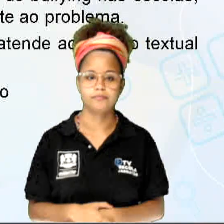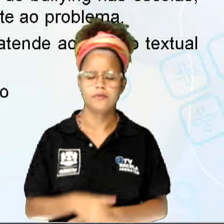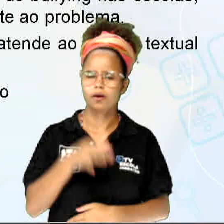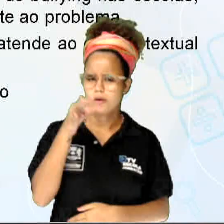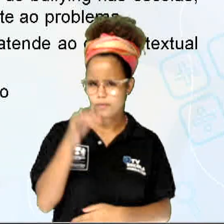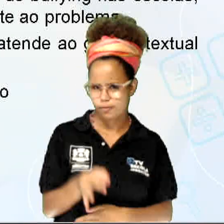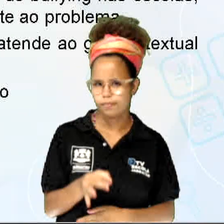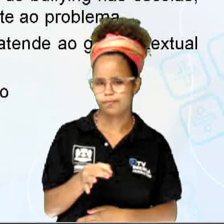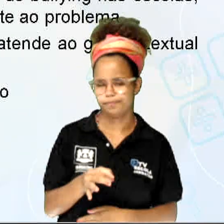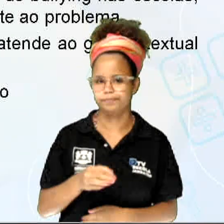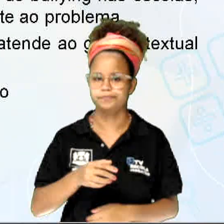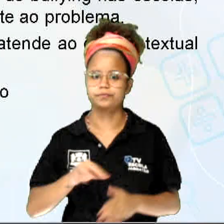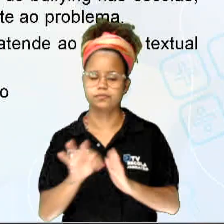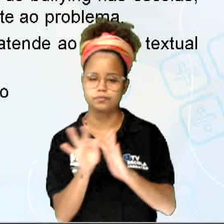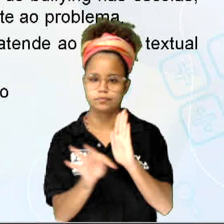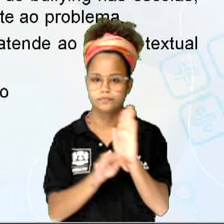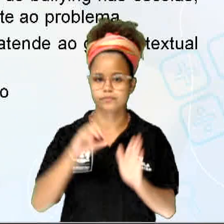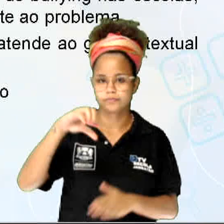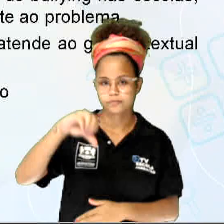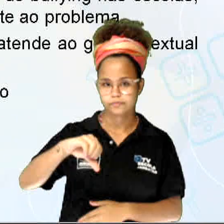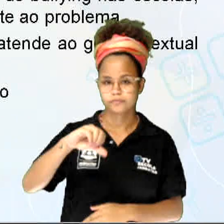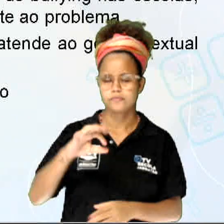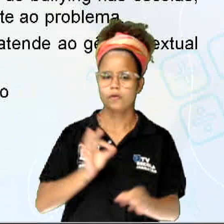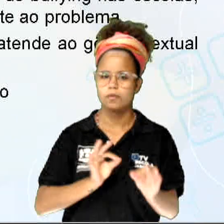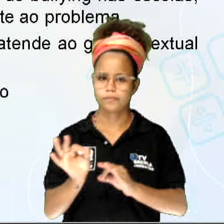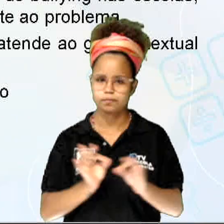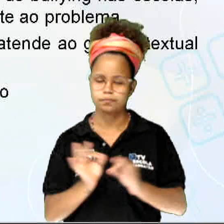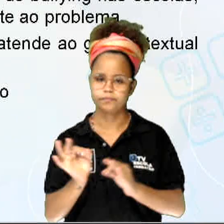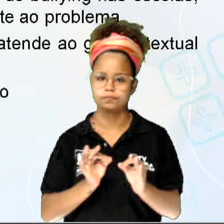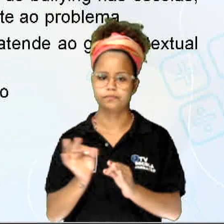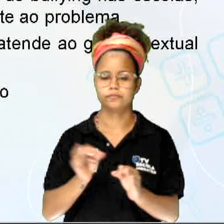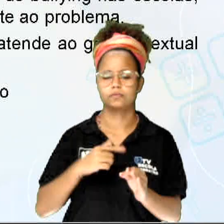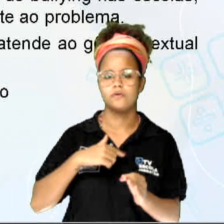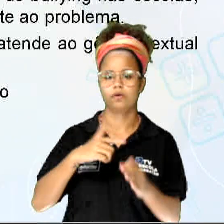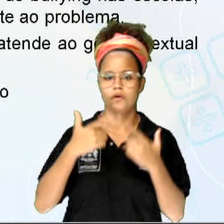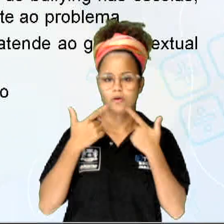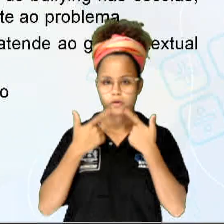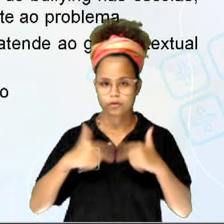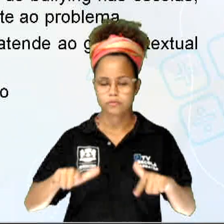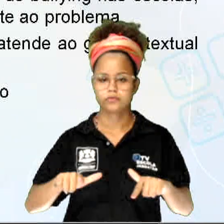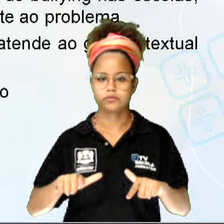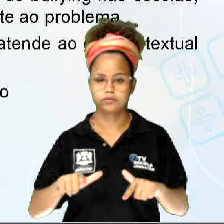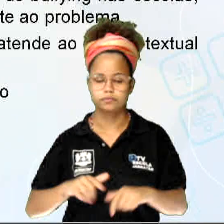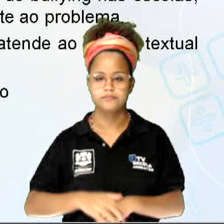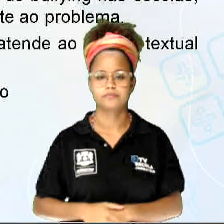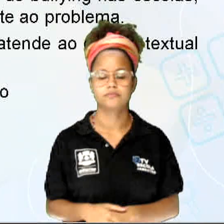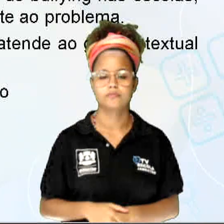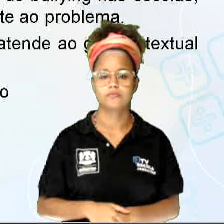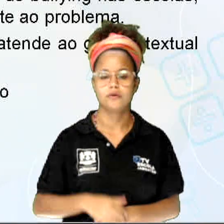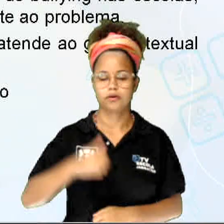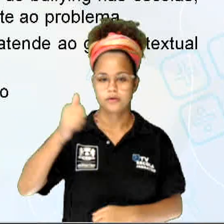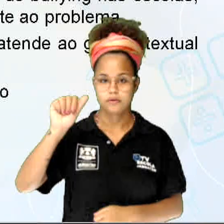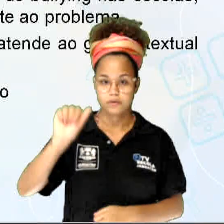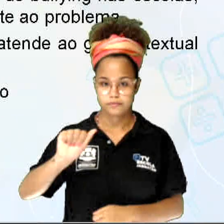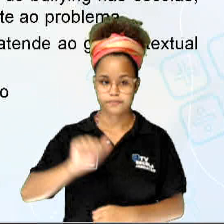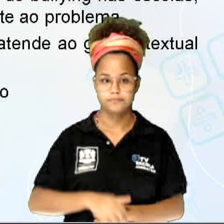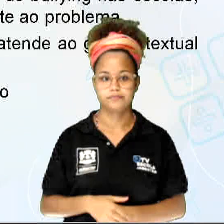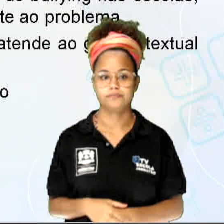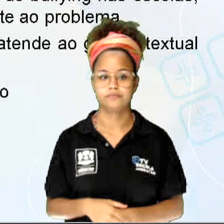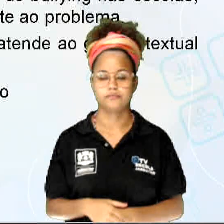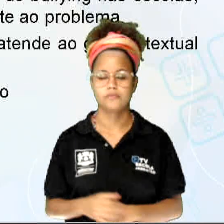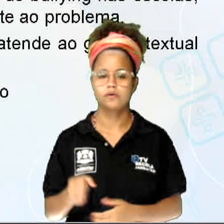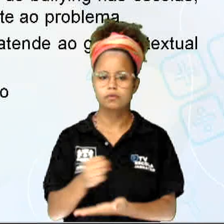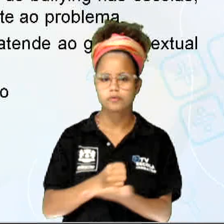correto afirmar que o texto 9 está organizado a partir de uma linguagem, item A, baseada no uso de